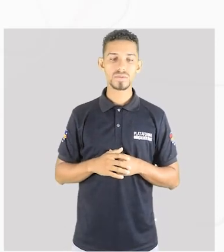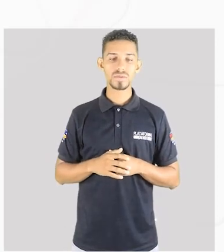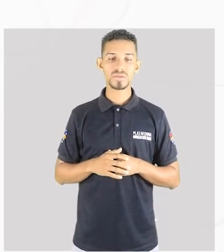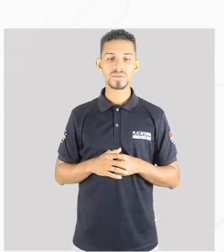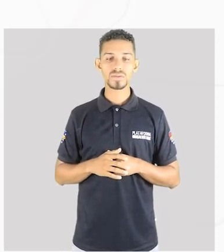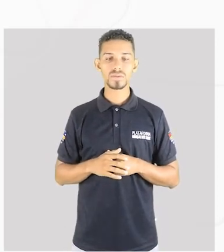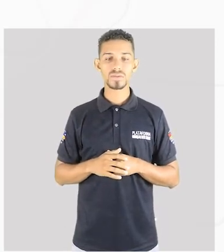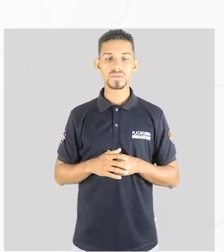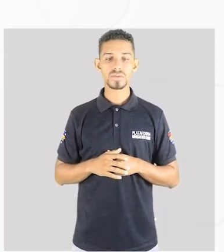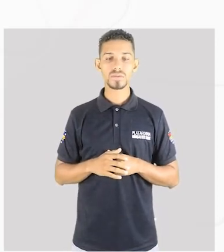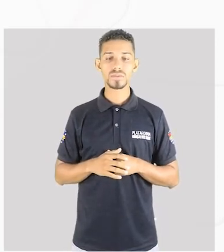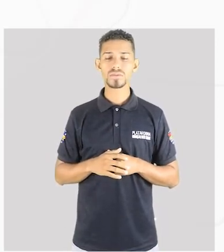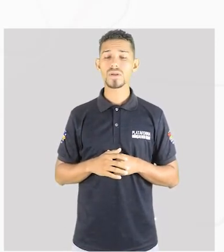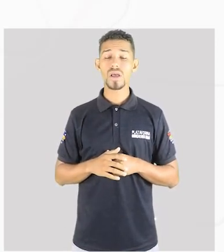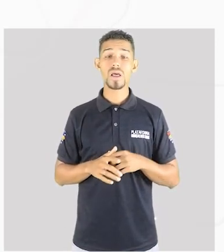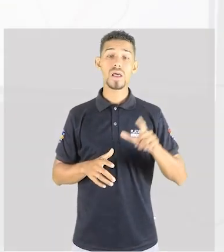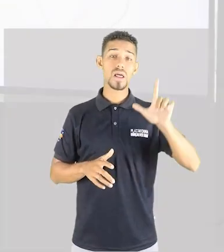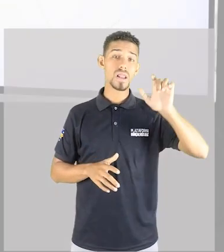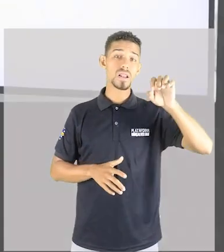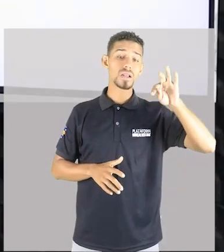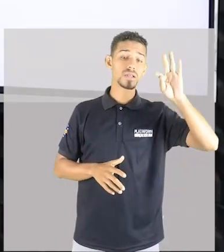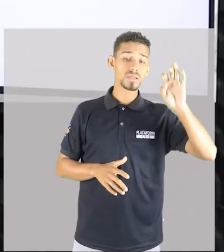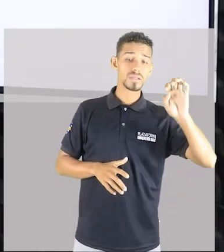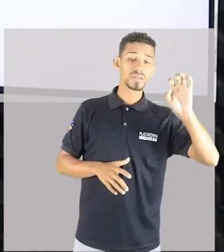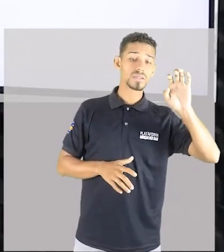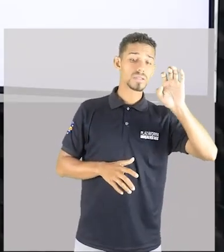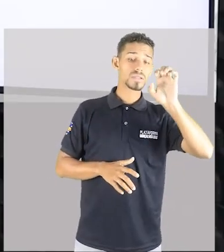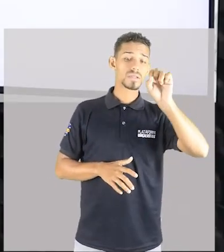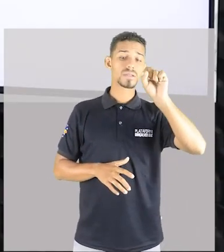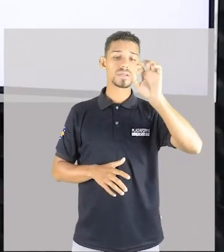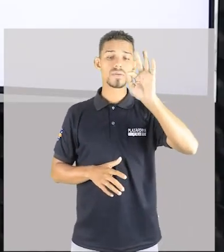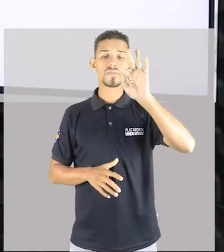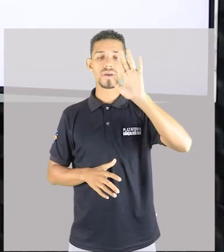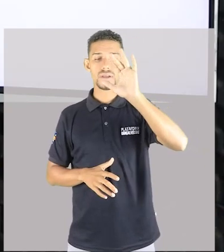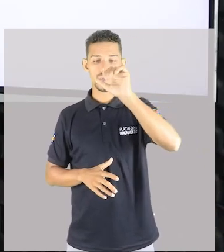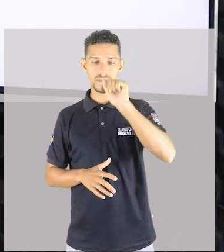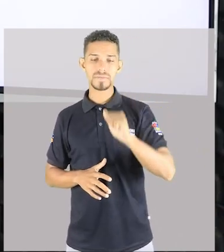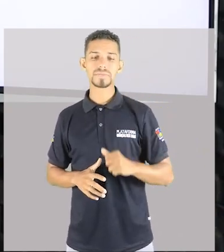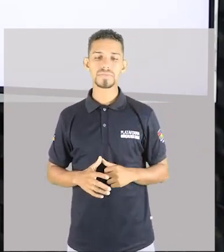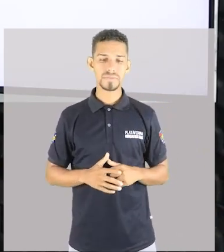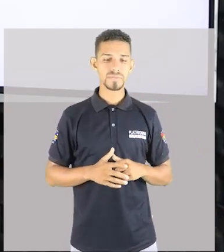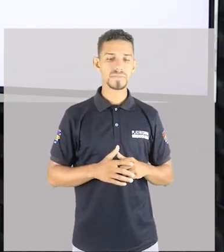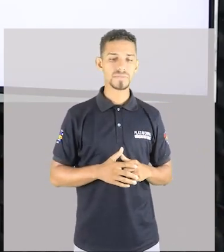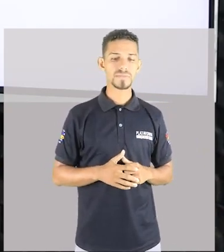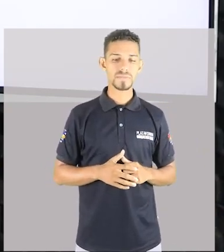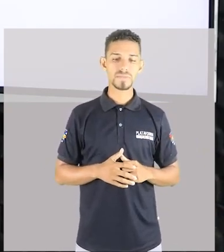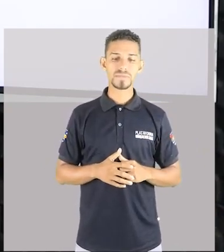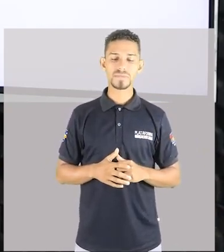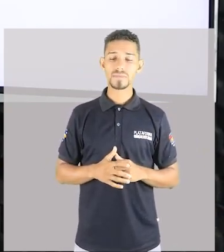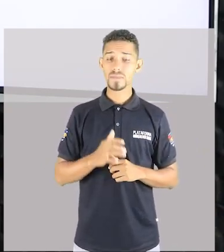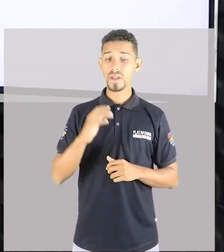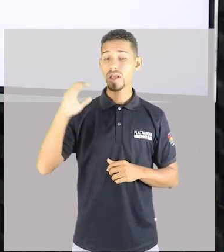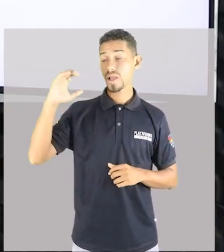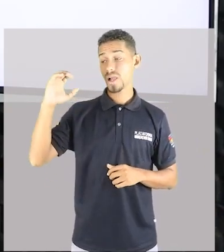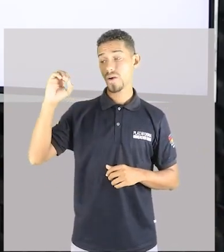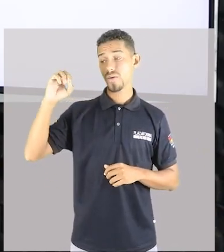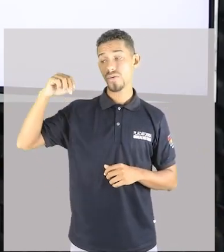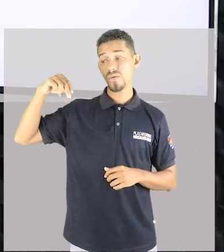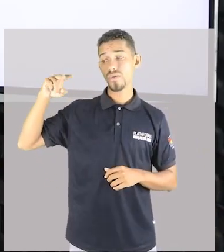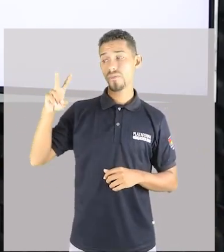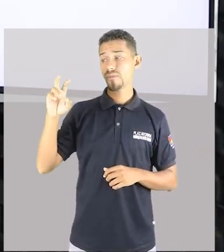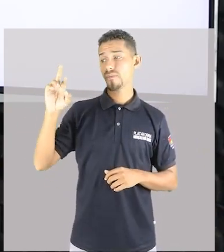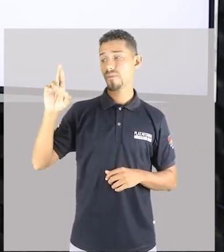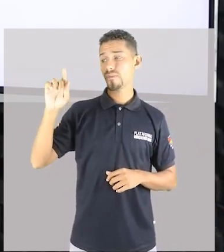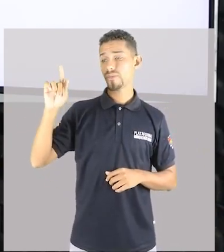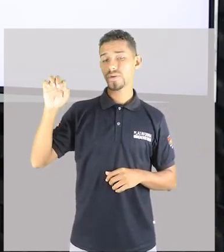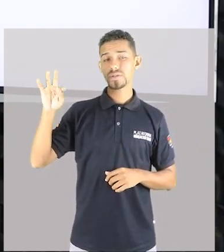esférica. A lente convergente e a lente divergente são lentes esféricas. O problema é que a lente convergente